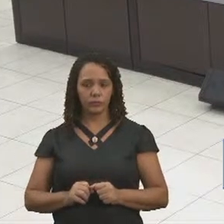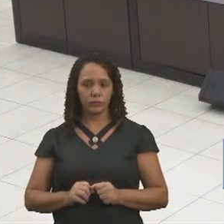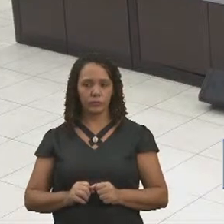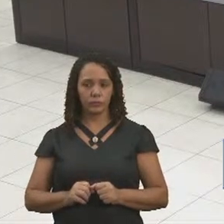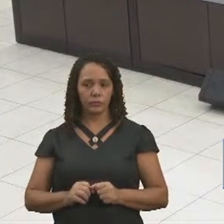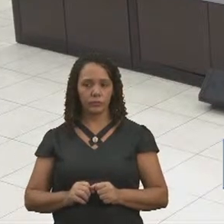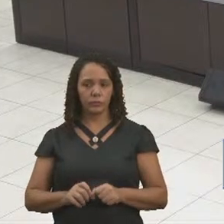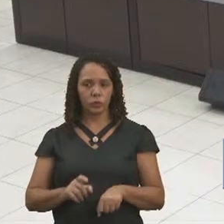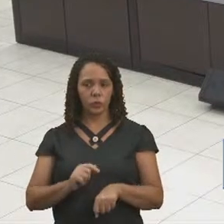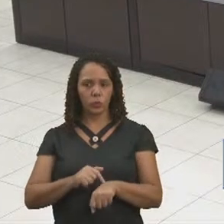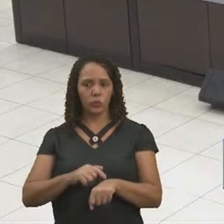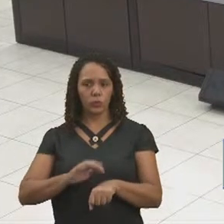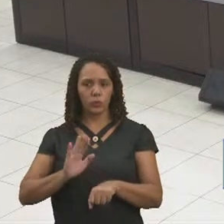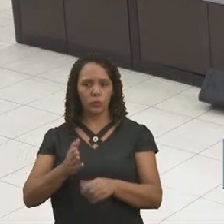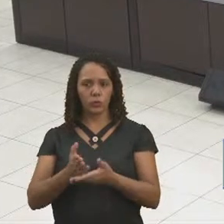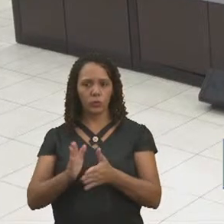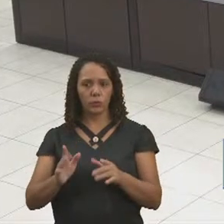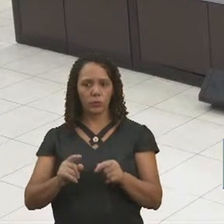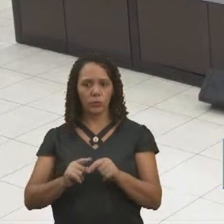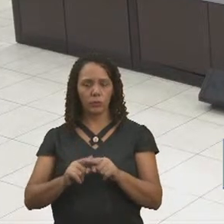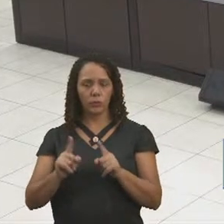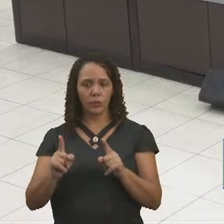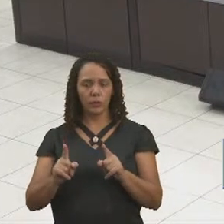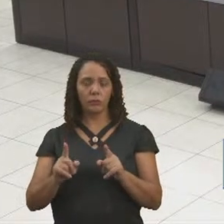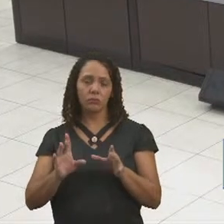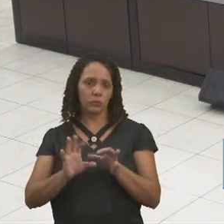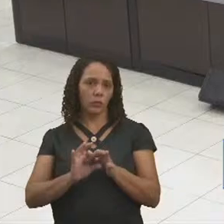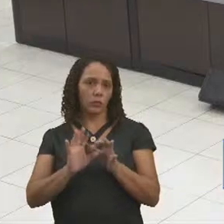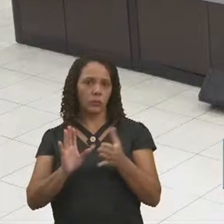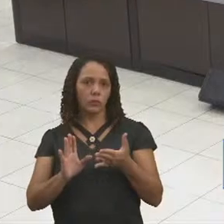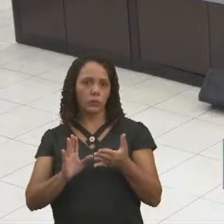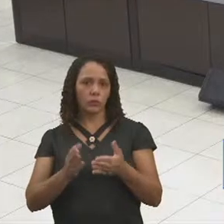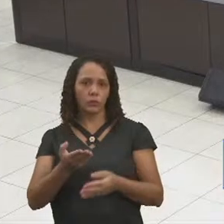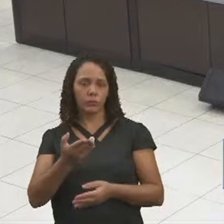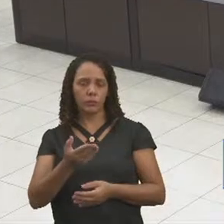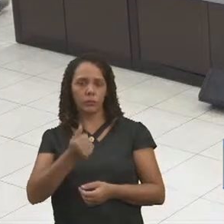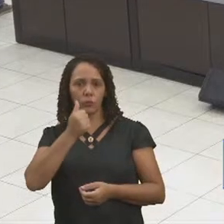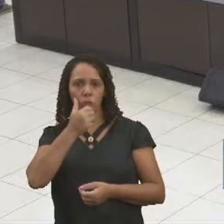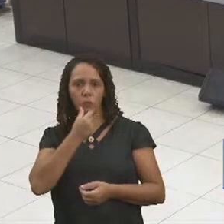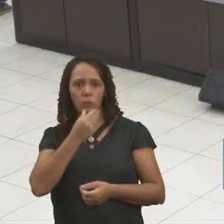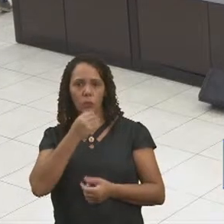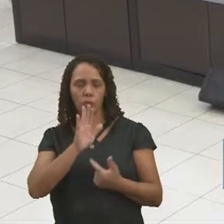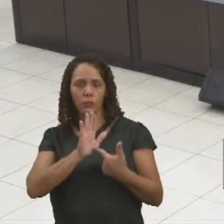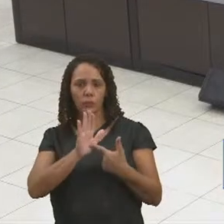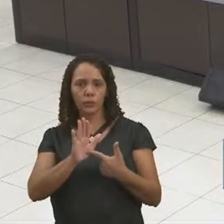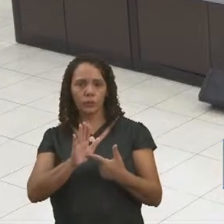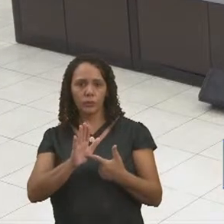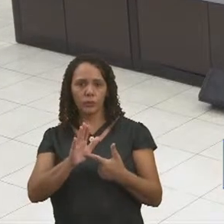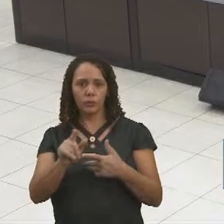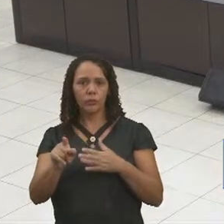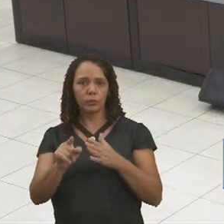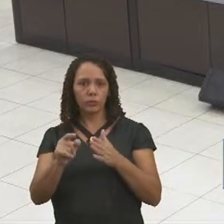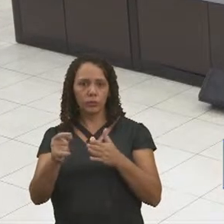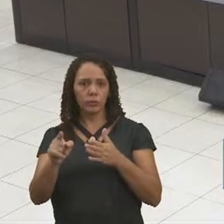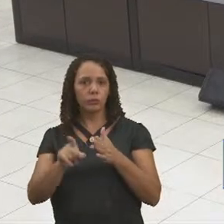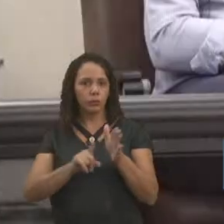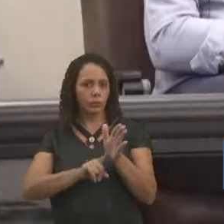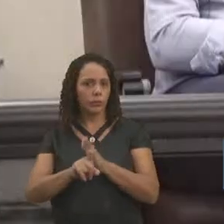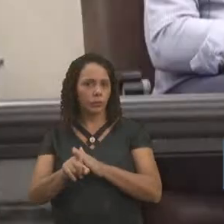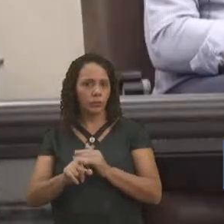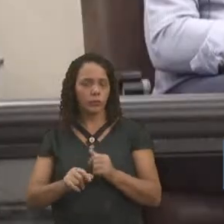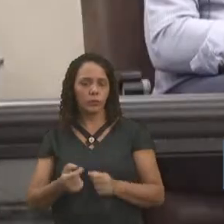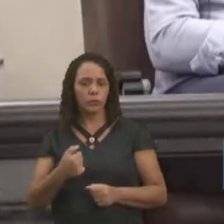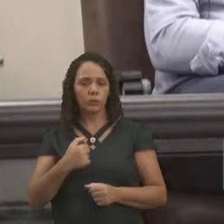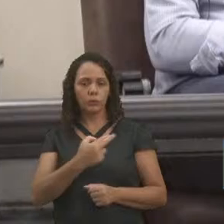Já passou o tempo, mas a gente vai abrir a sessão para que o munícipe possa se apresentar e fazer a sua pergunta. Eu sou